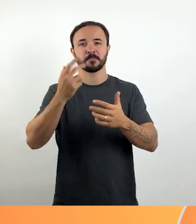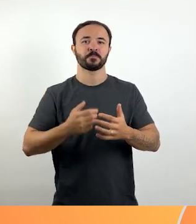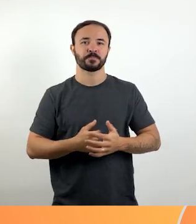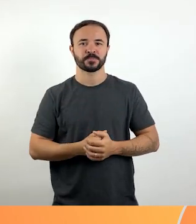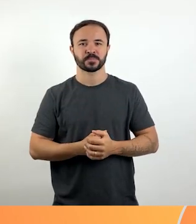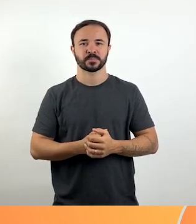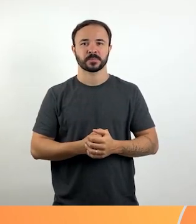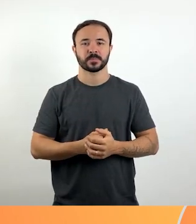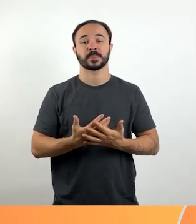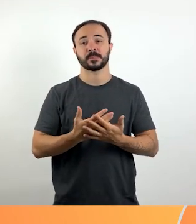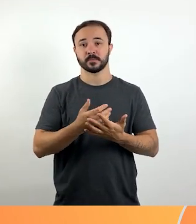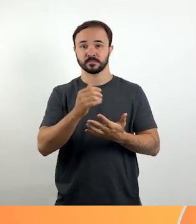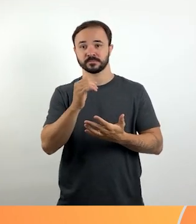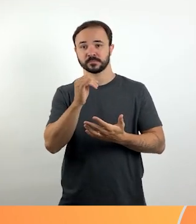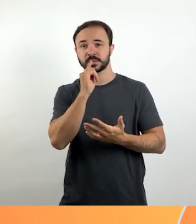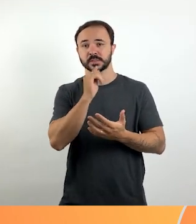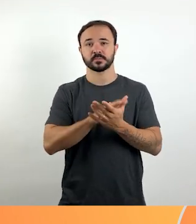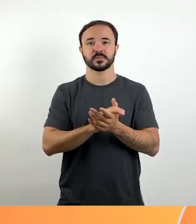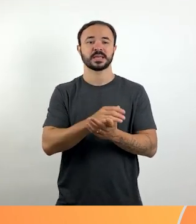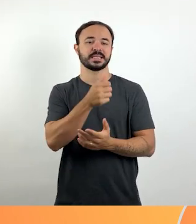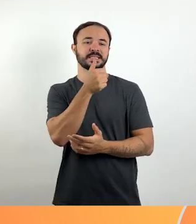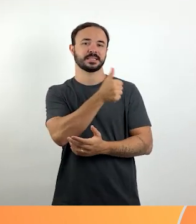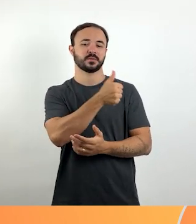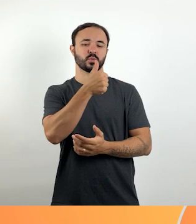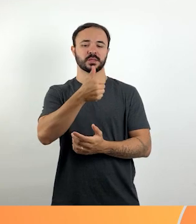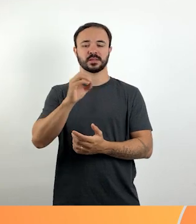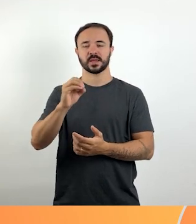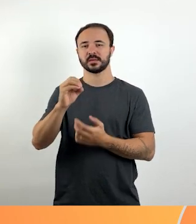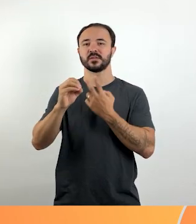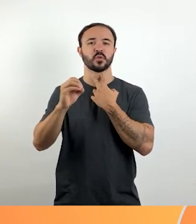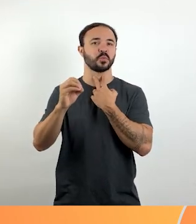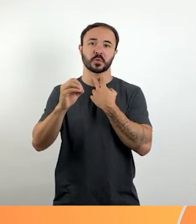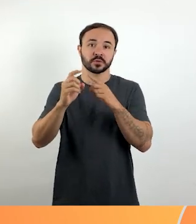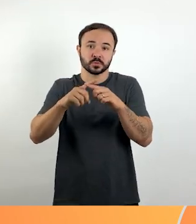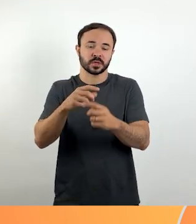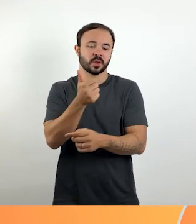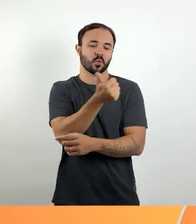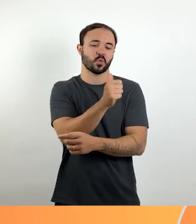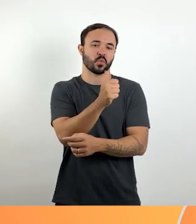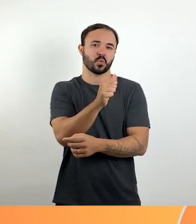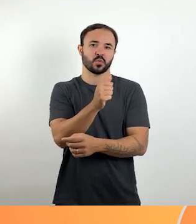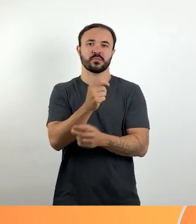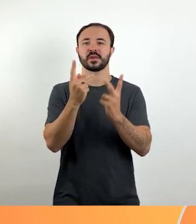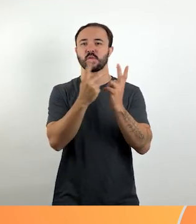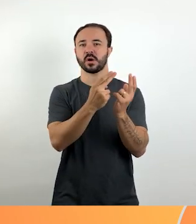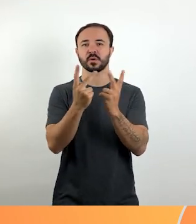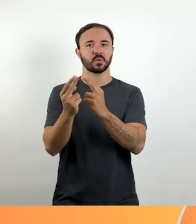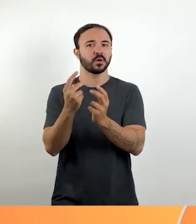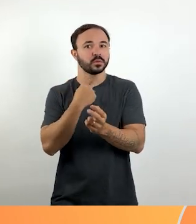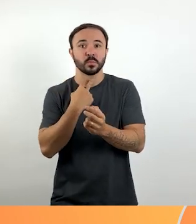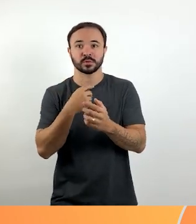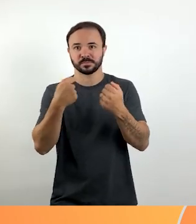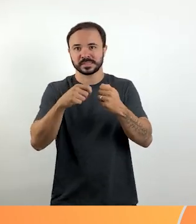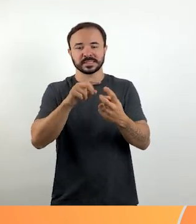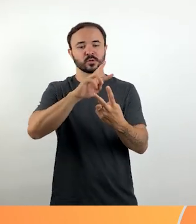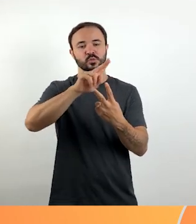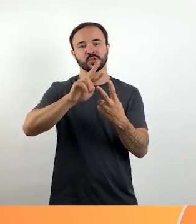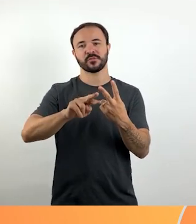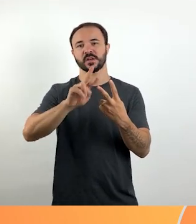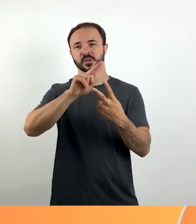Então, por exemplo, 110 não pode, porque está repetindo 1 em 1, mas 120, 130,